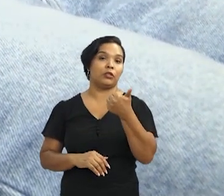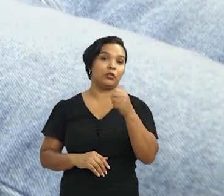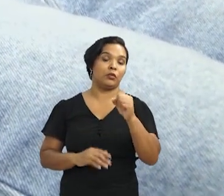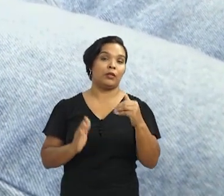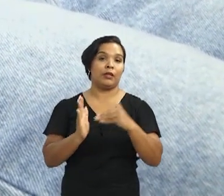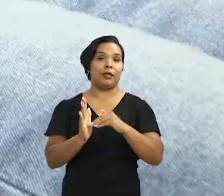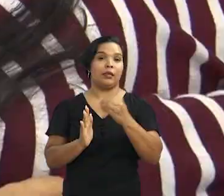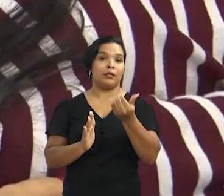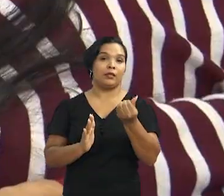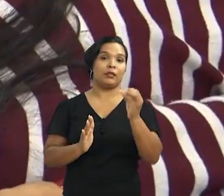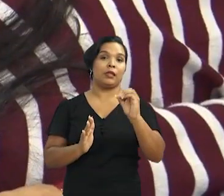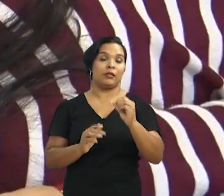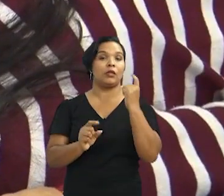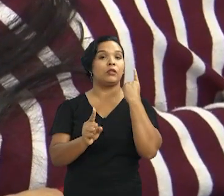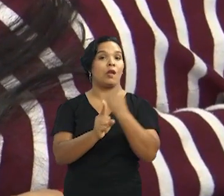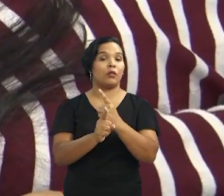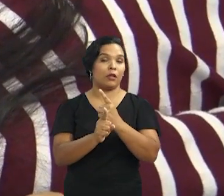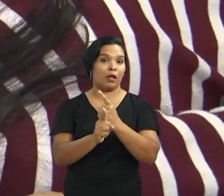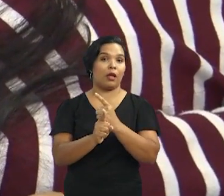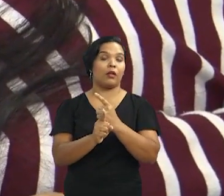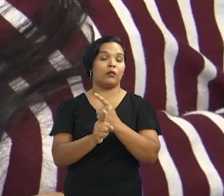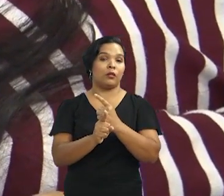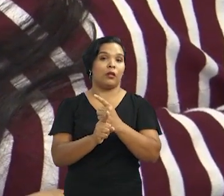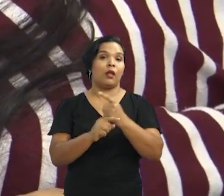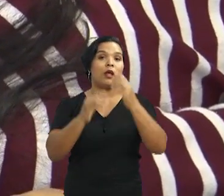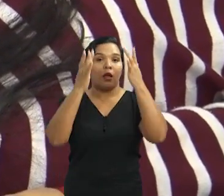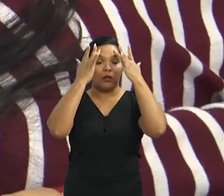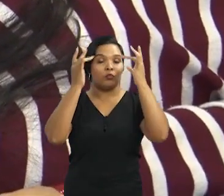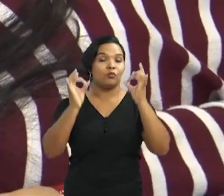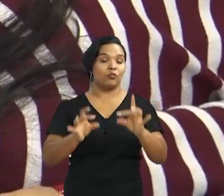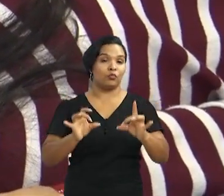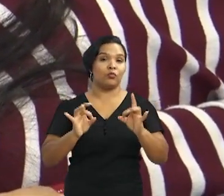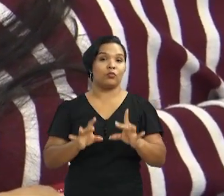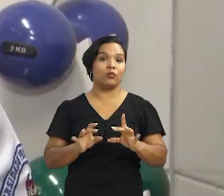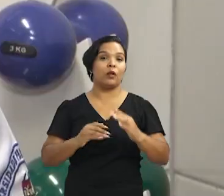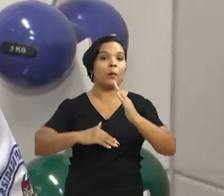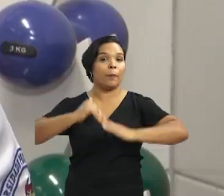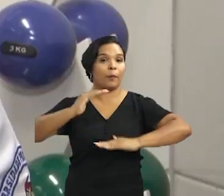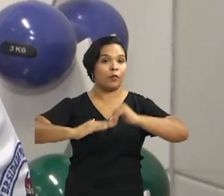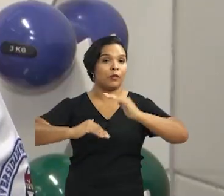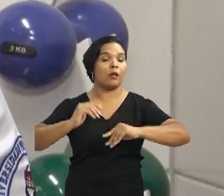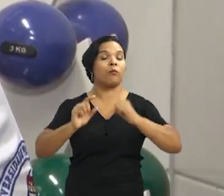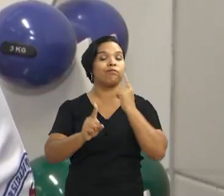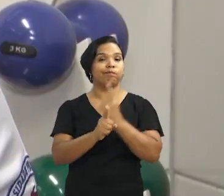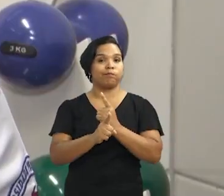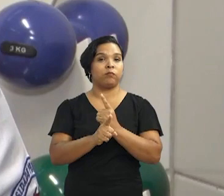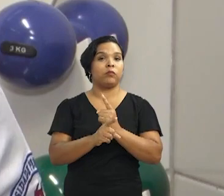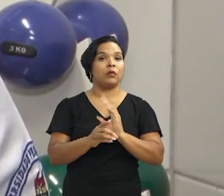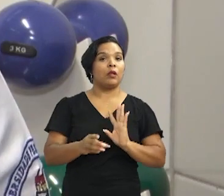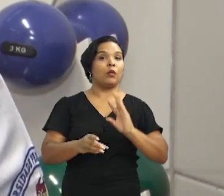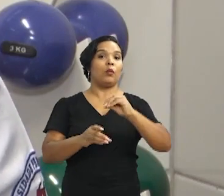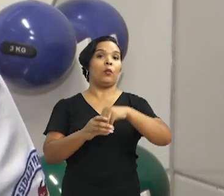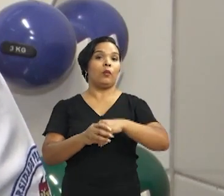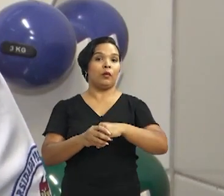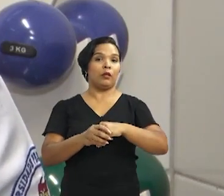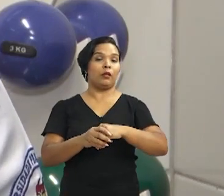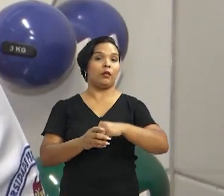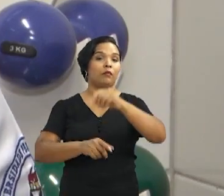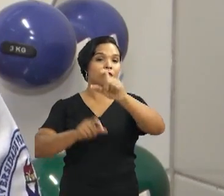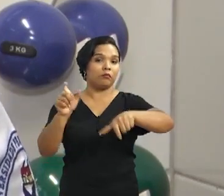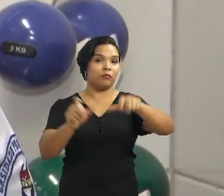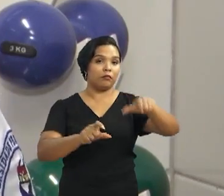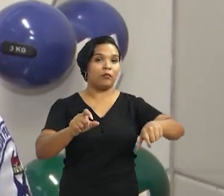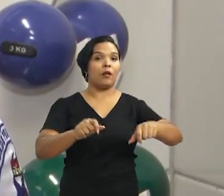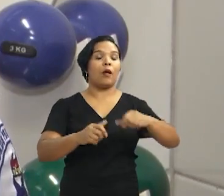18 e 50 anos, diagnosticadas com enxaqueca crônica por um neurologista. Então, as pessoas tendo esses critérios, elas são incluídas no